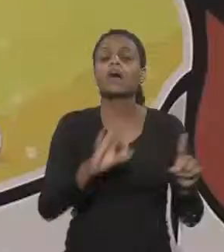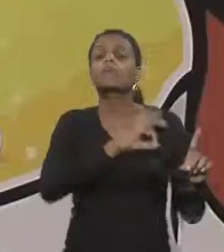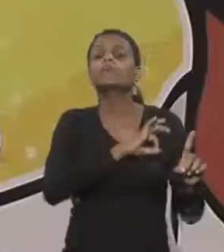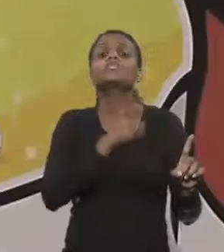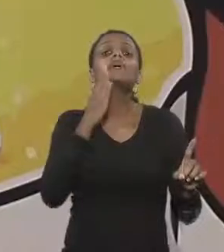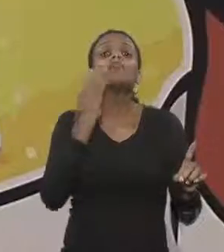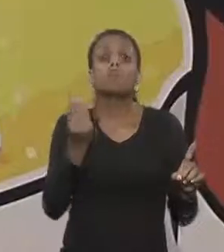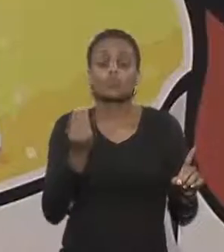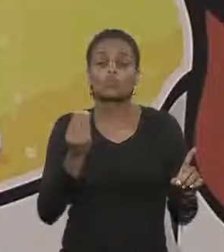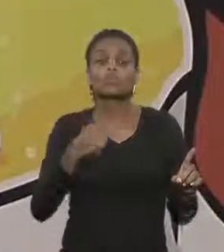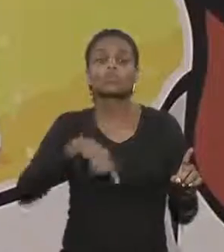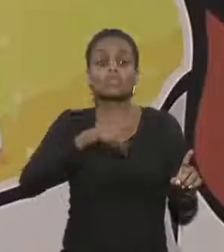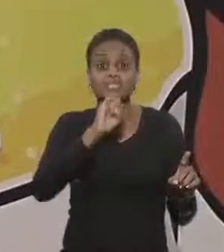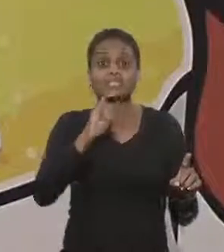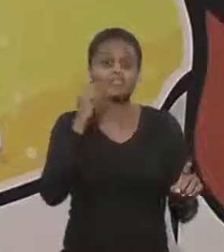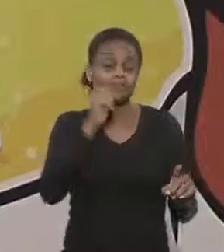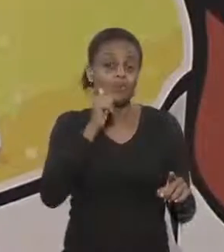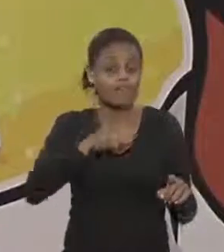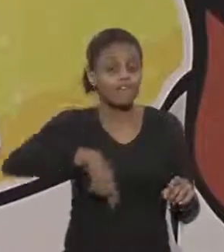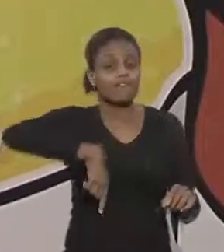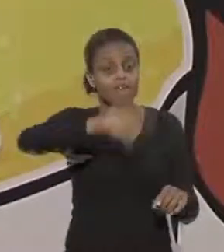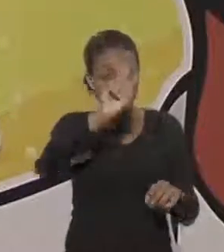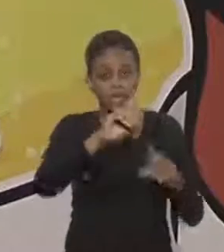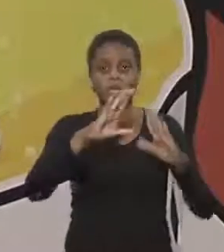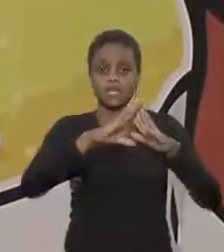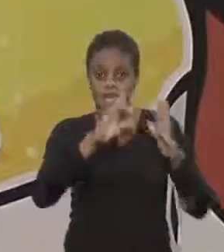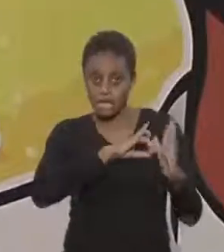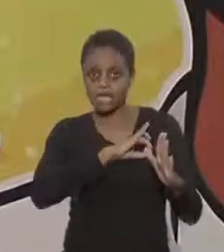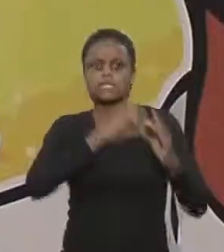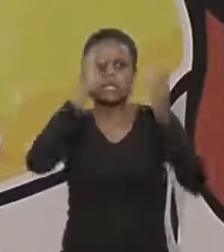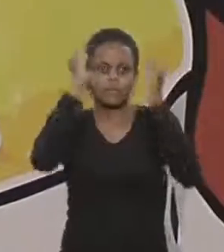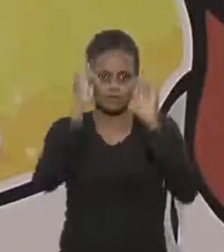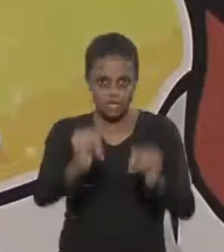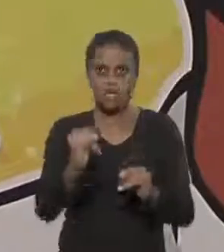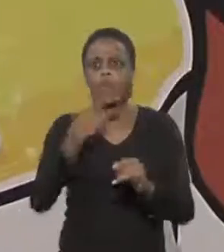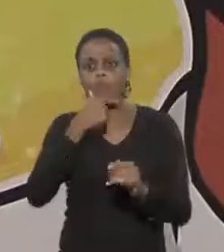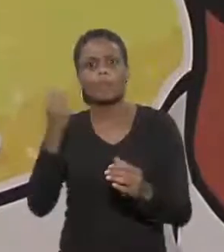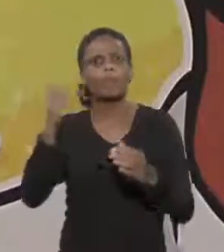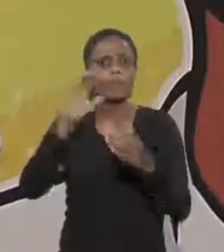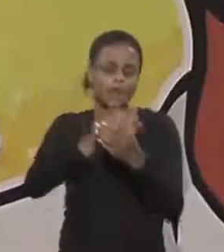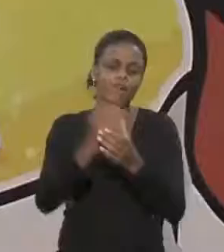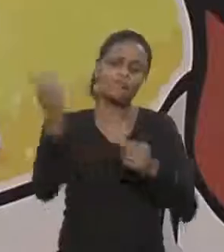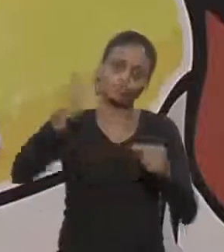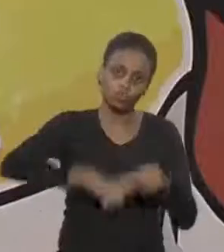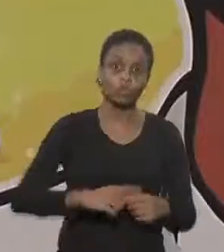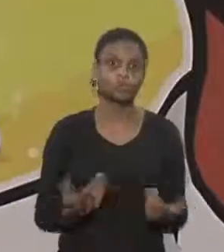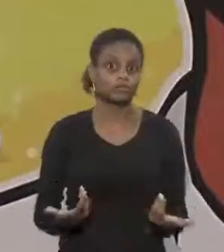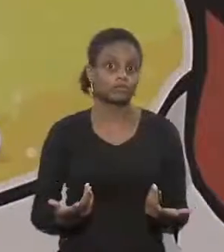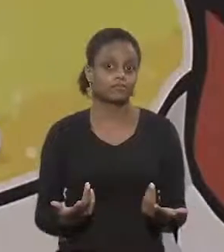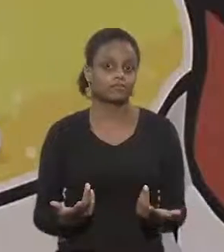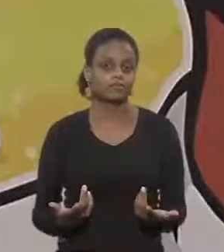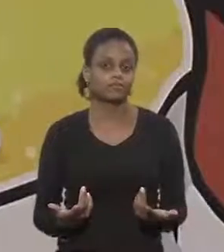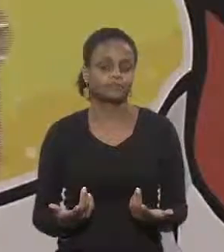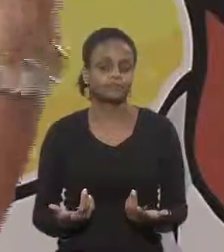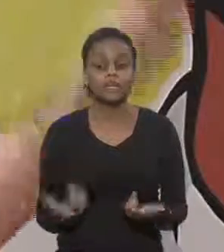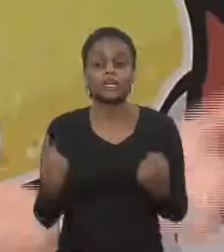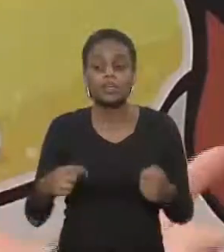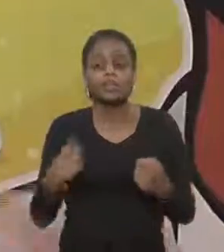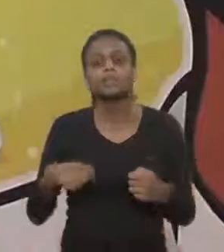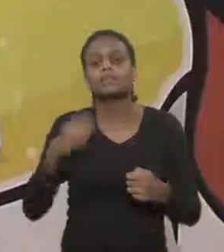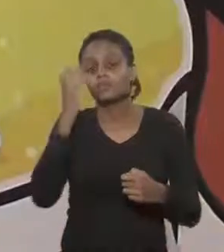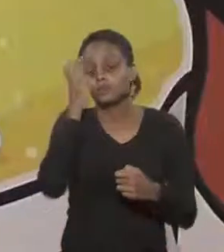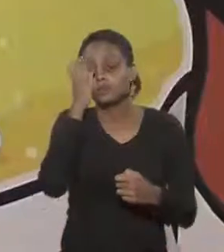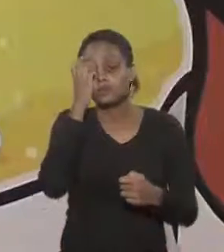da polícia saber disso, é se a mulher comparecer à delegacia. Então a gente tem que criar ferramentas, aí a gente teria que ter o botão